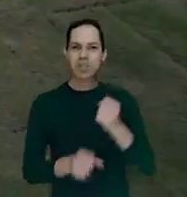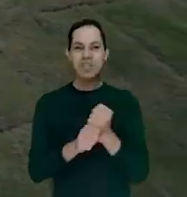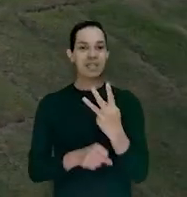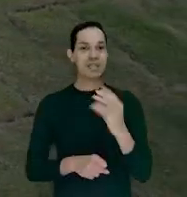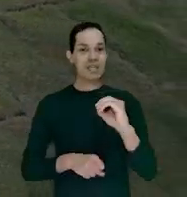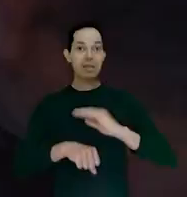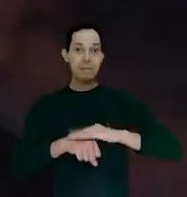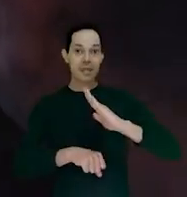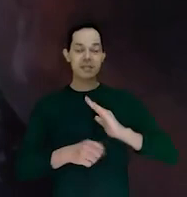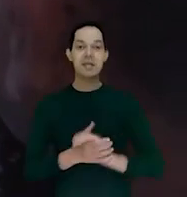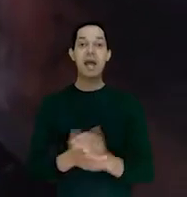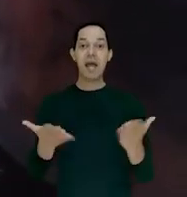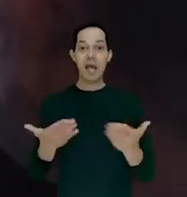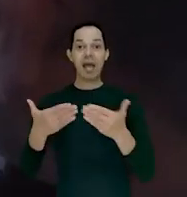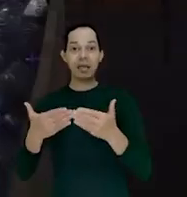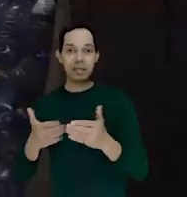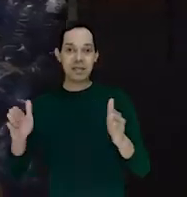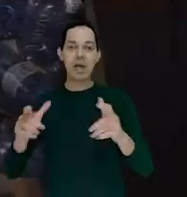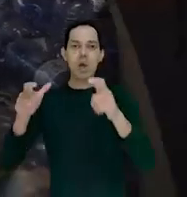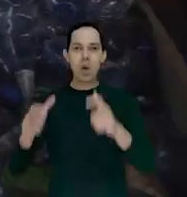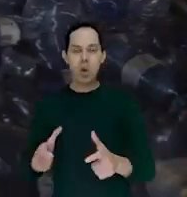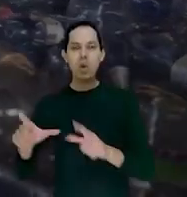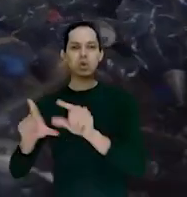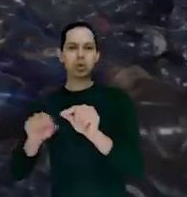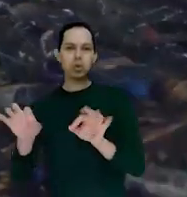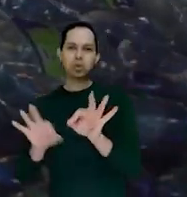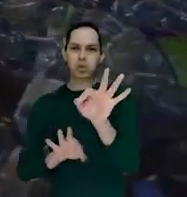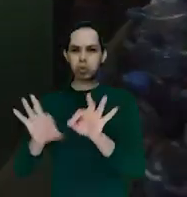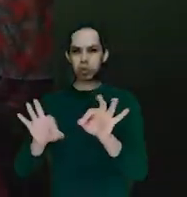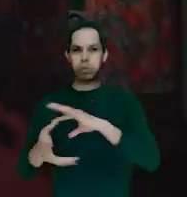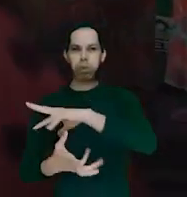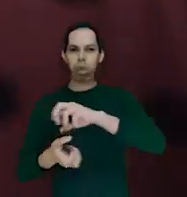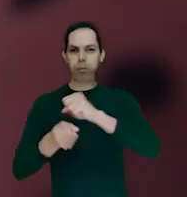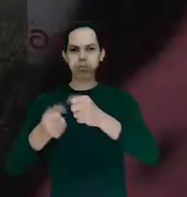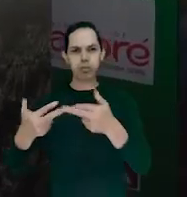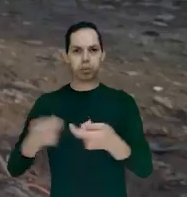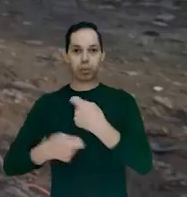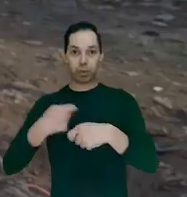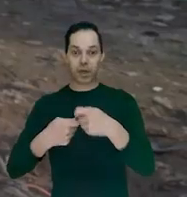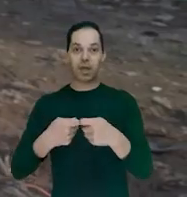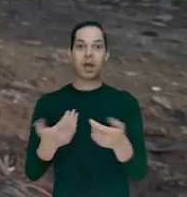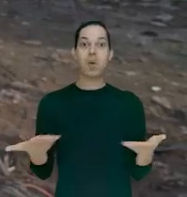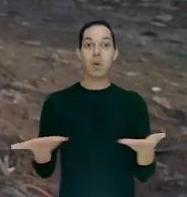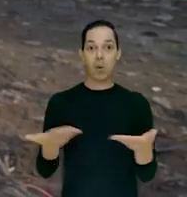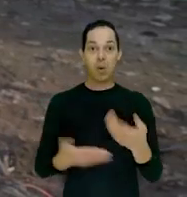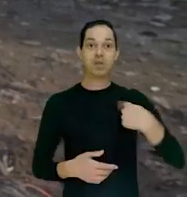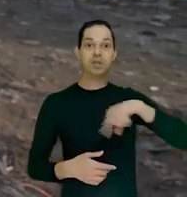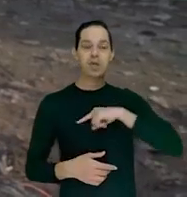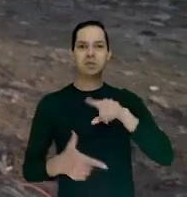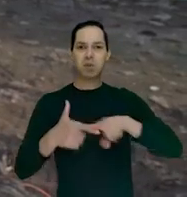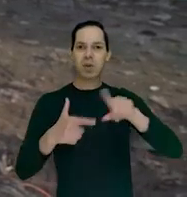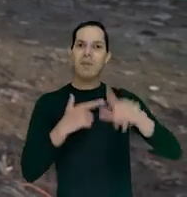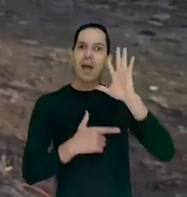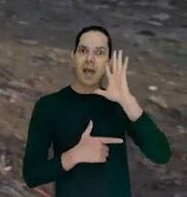30 anos. Inauguramos a estação de transbordo e o centro de triagem e econegócios. Hoje a gente está aqui